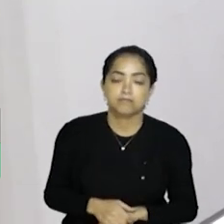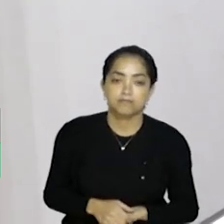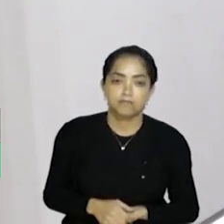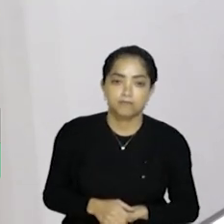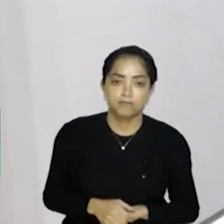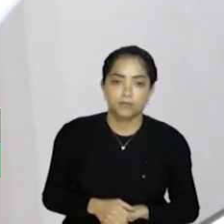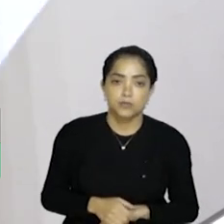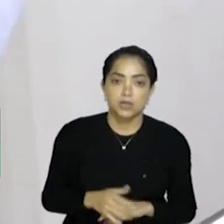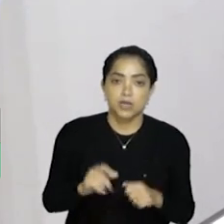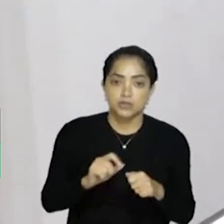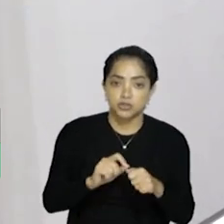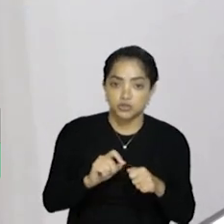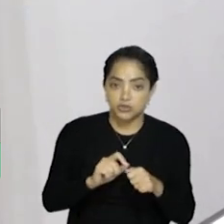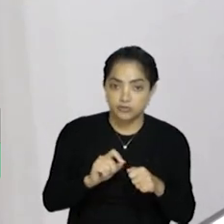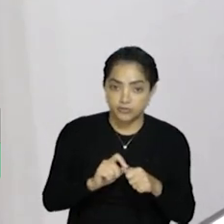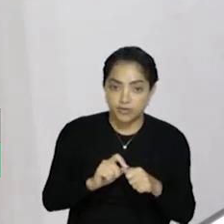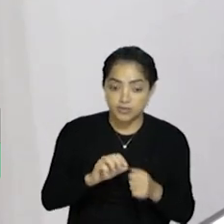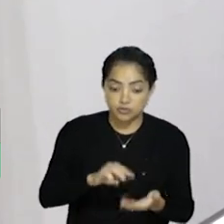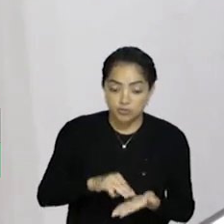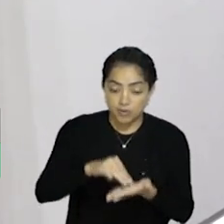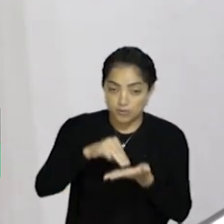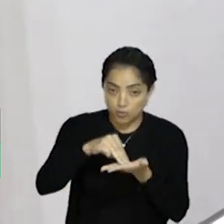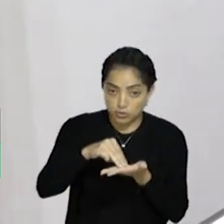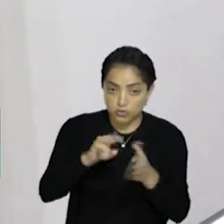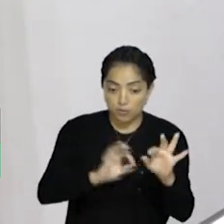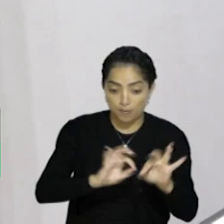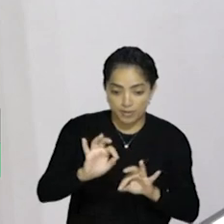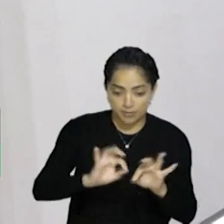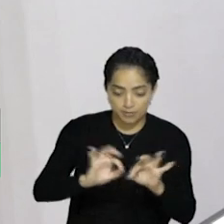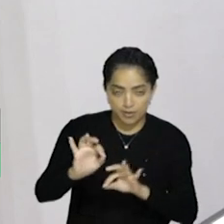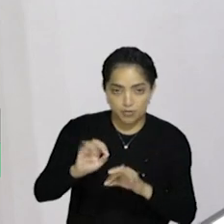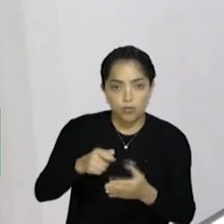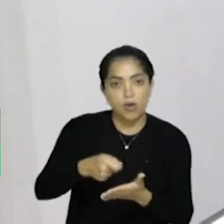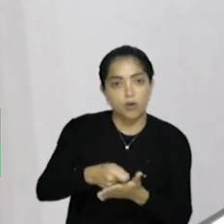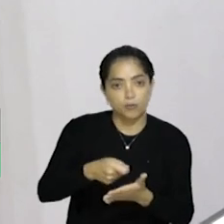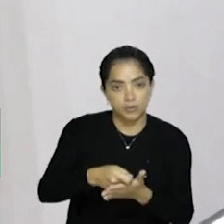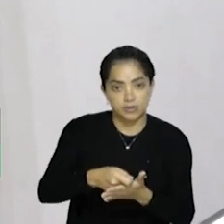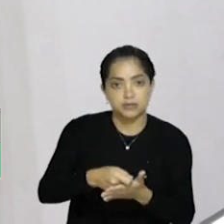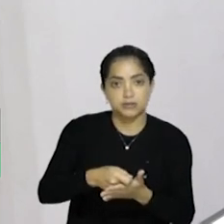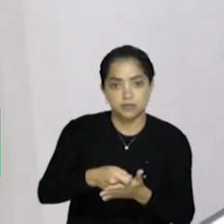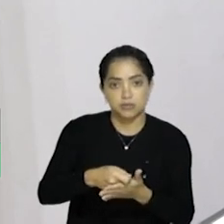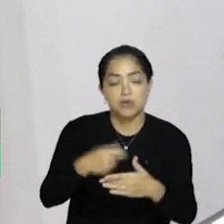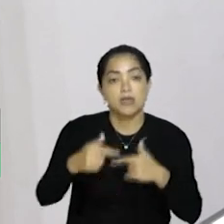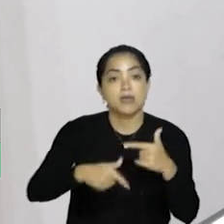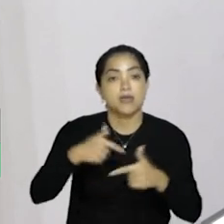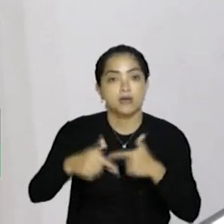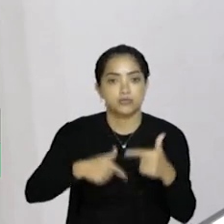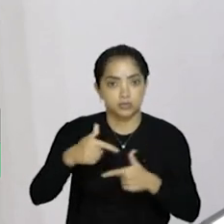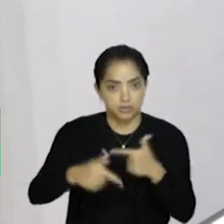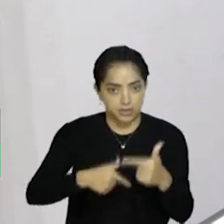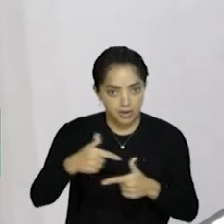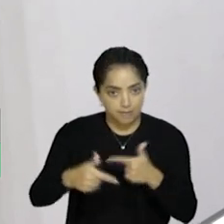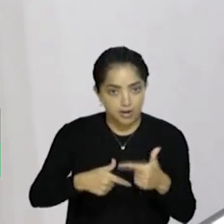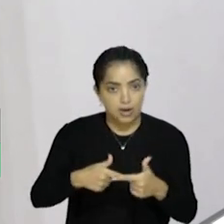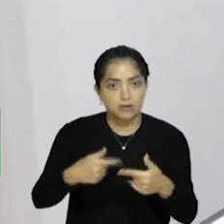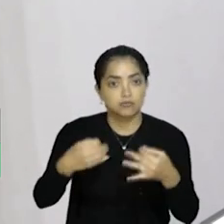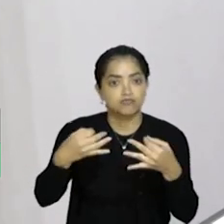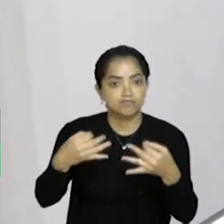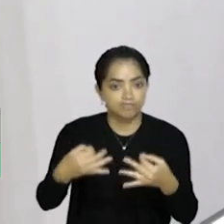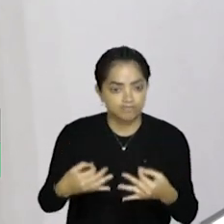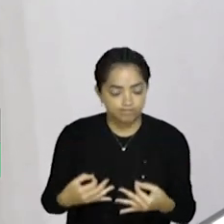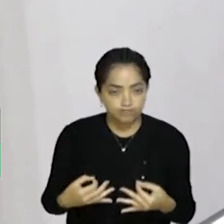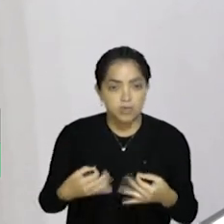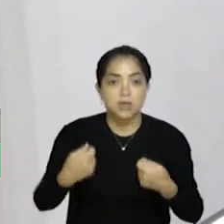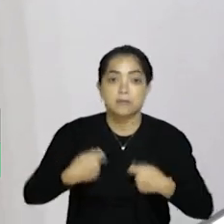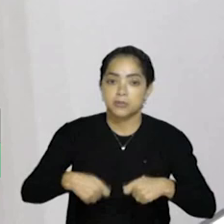fizemos uma Moção é obrigação mas esse é um trabalho bem feito que tem que